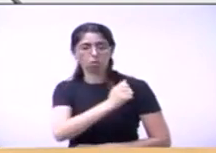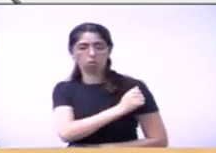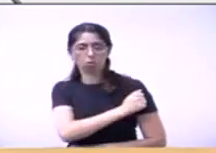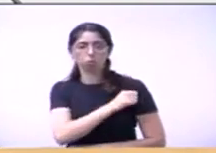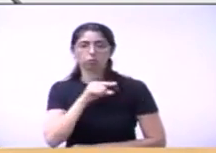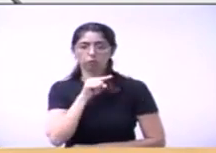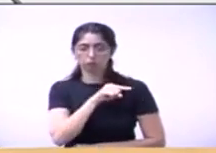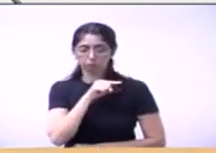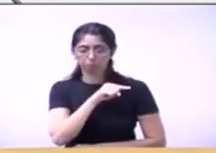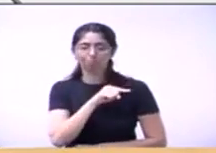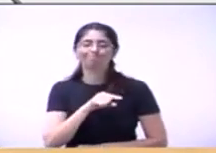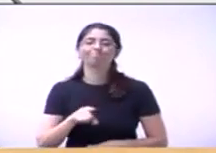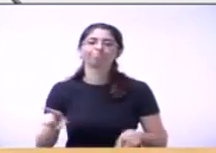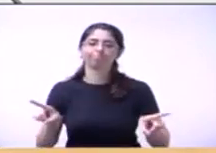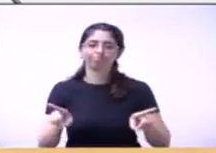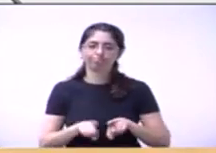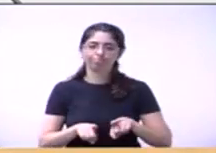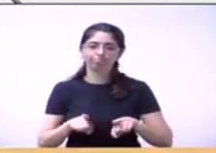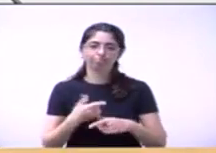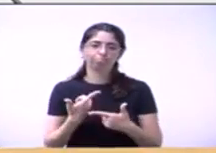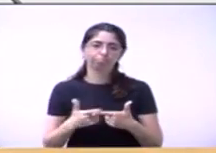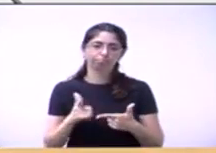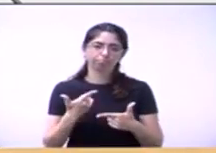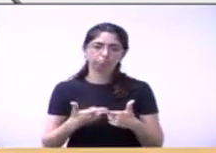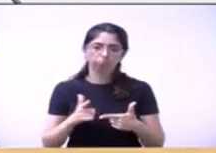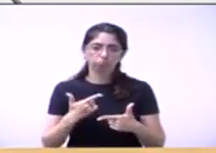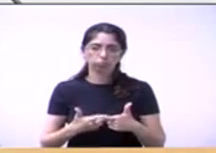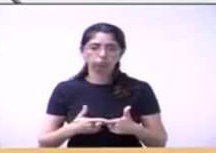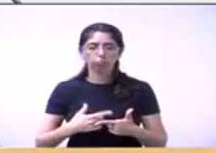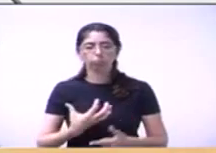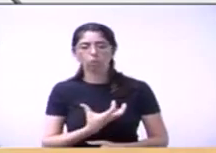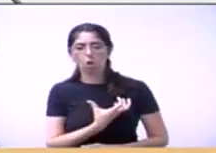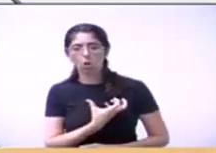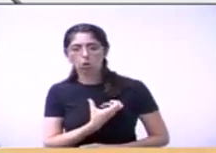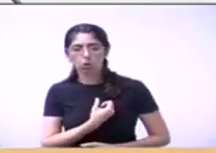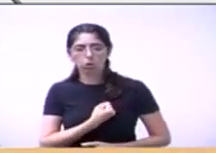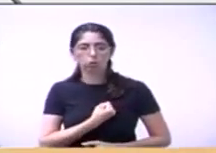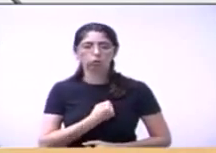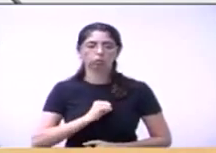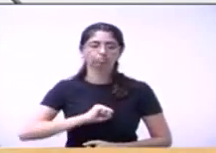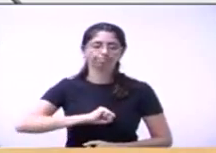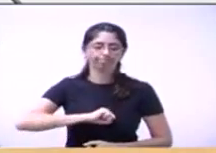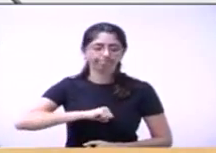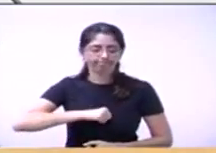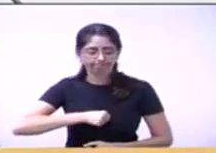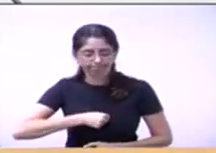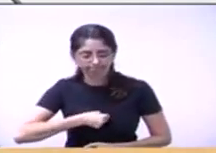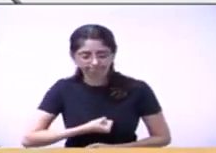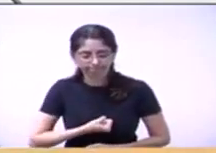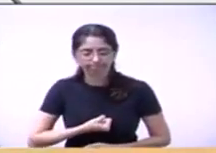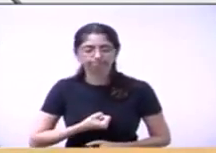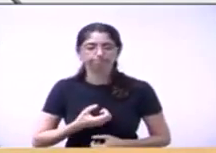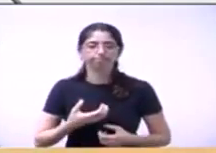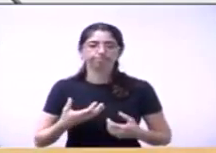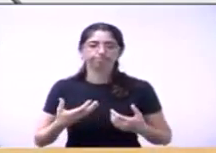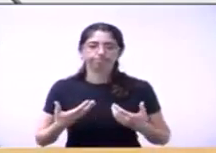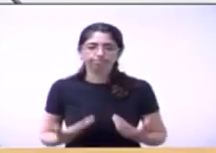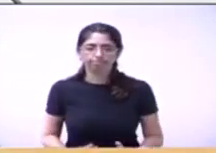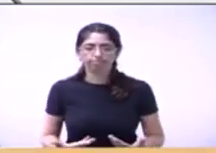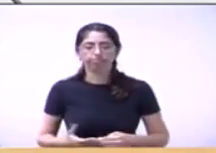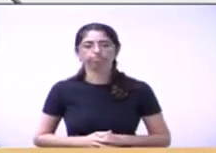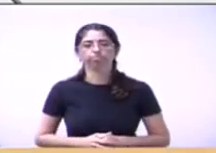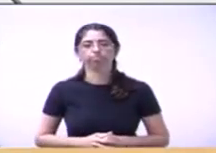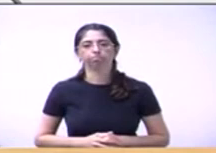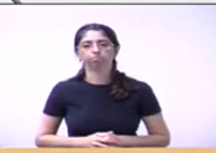de intolerância, do ódio, da escalada desse sentimento que